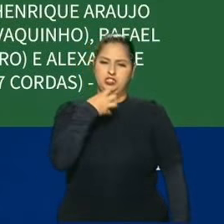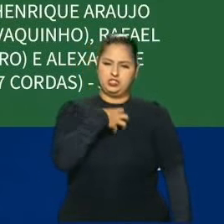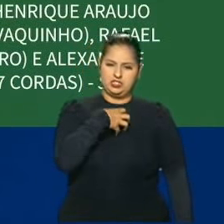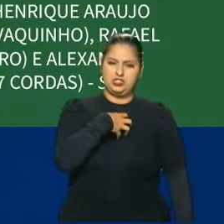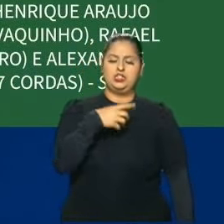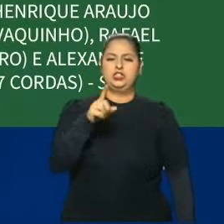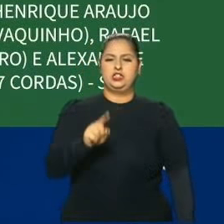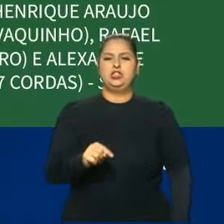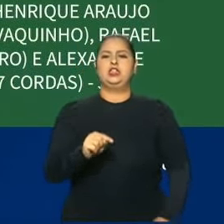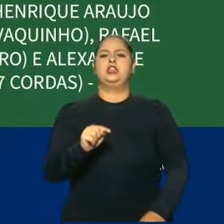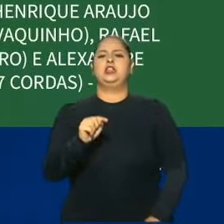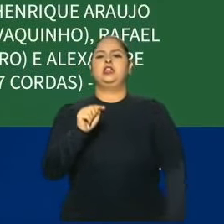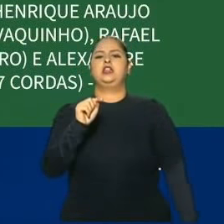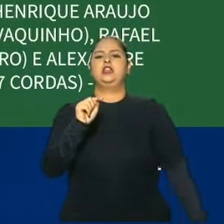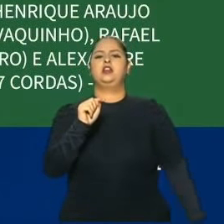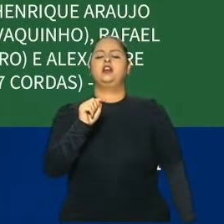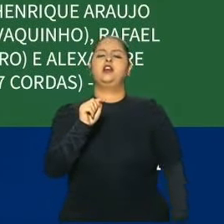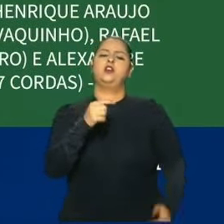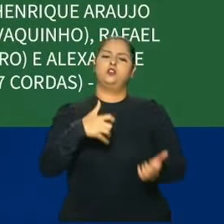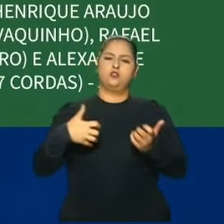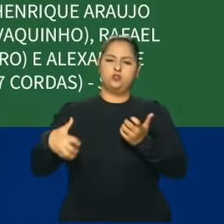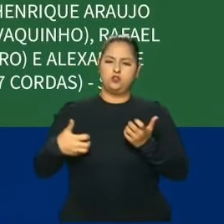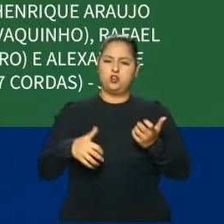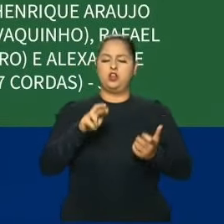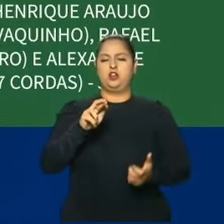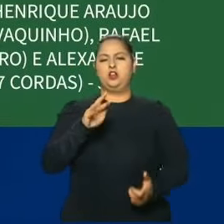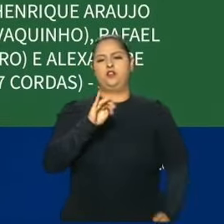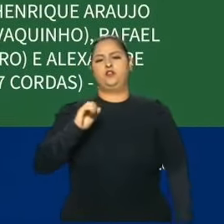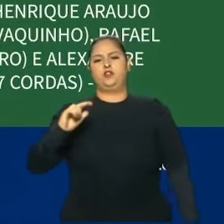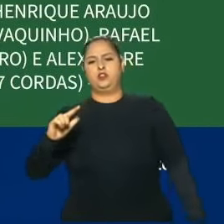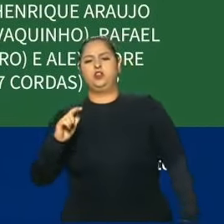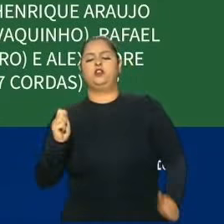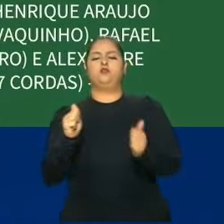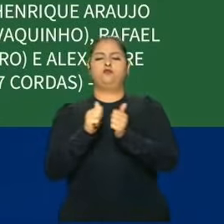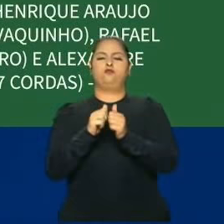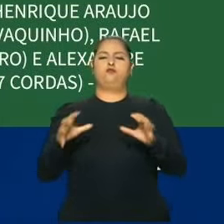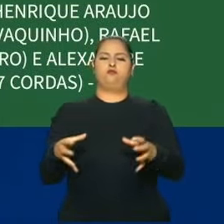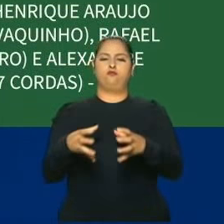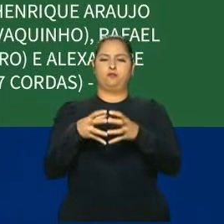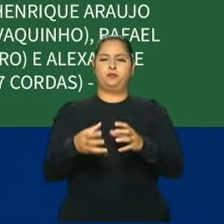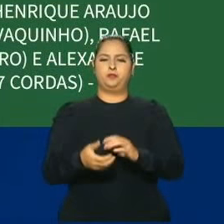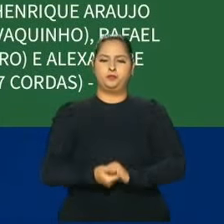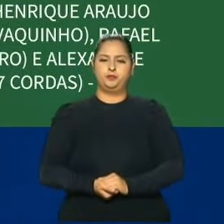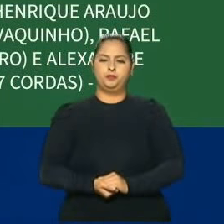Henrique Araújo, Rafael Toledo e Alexandre Moura.